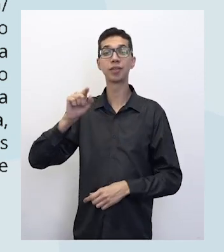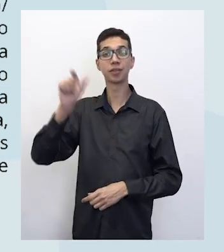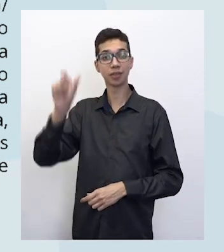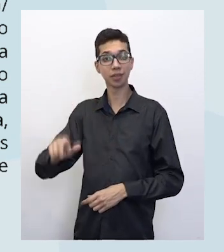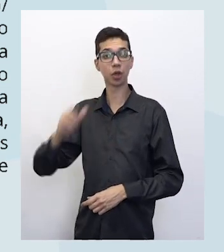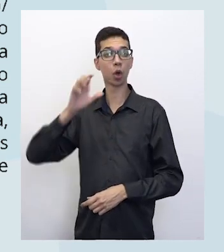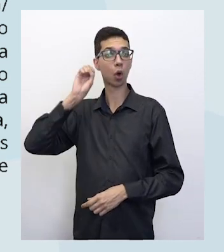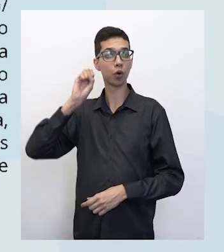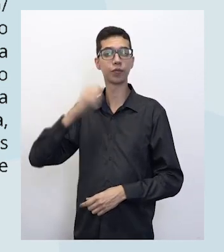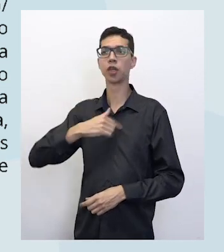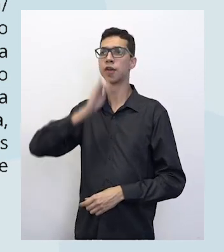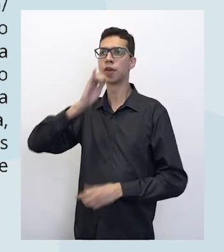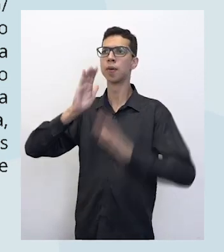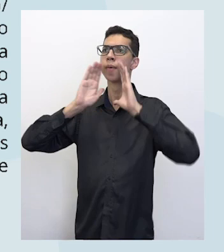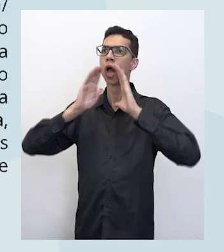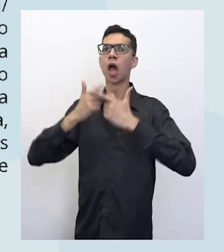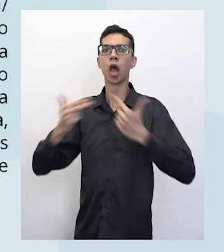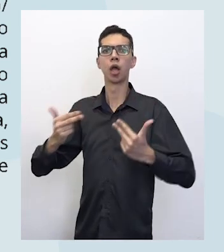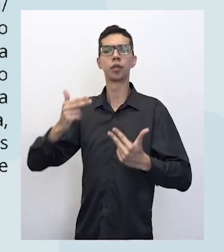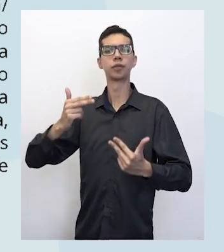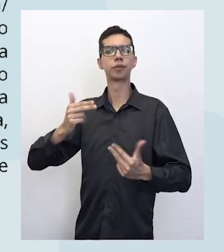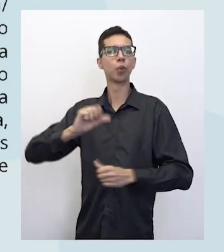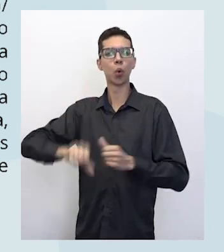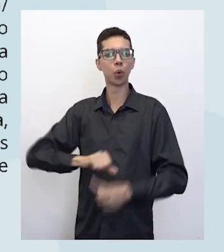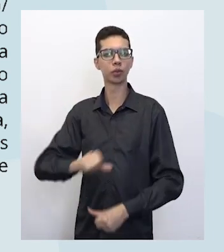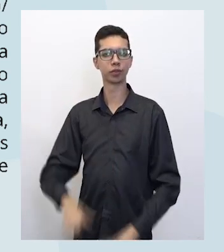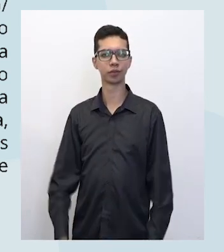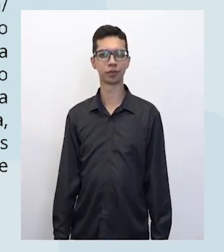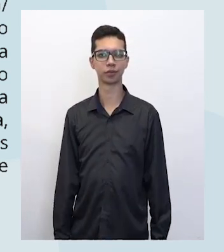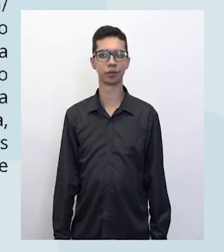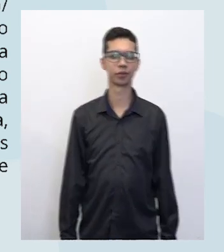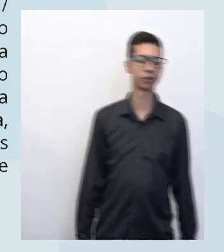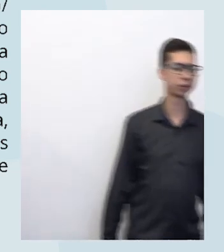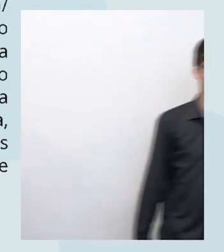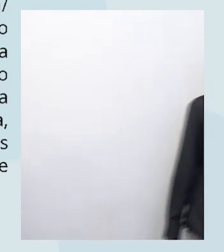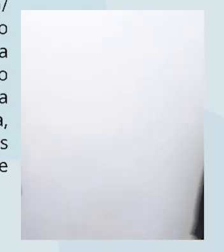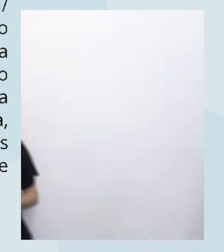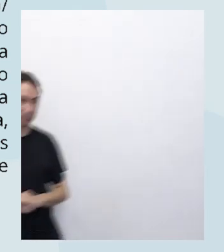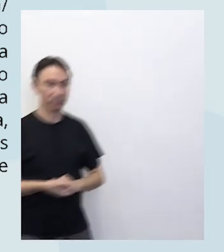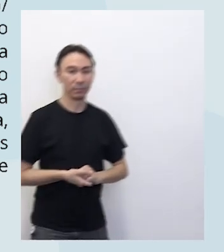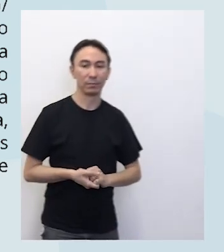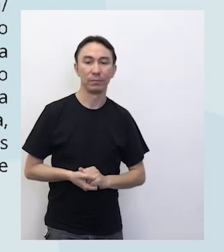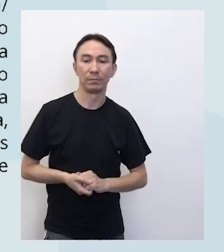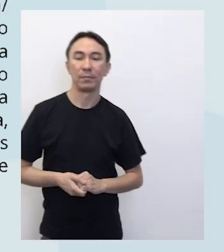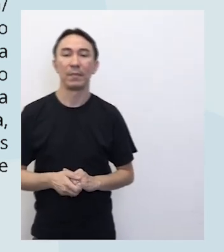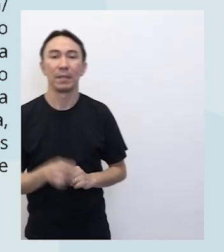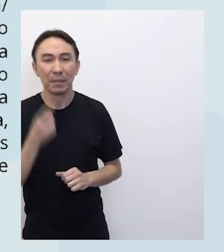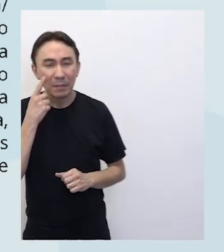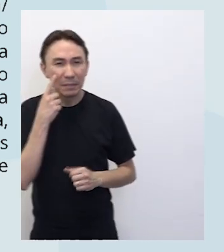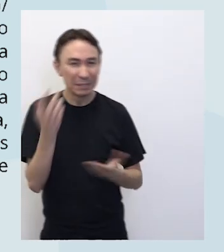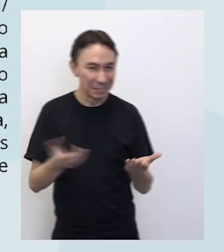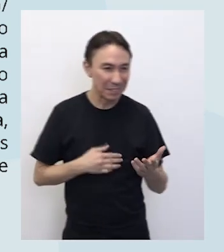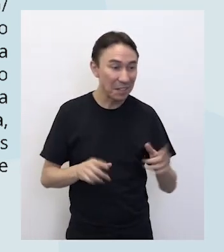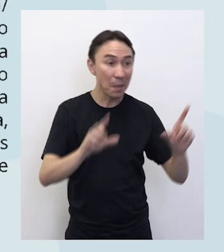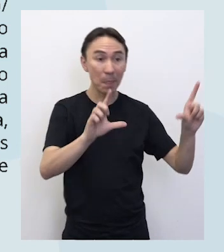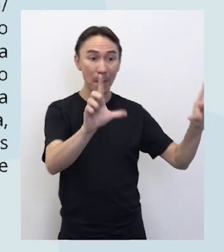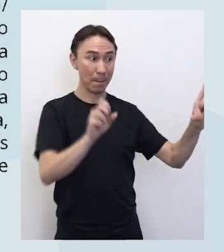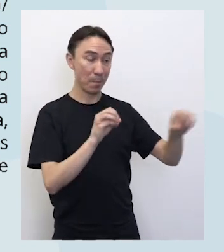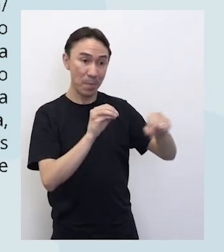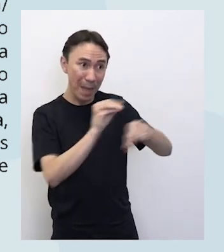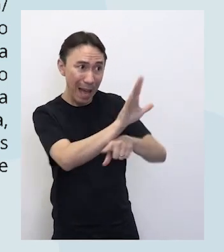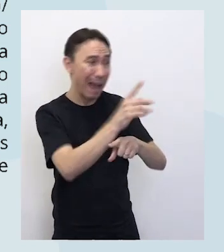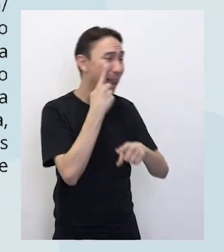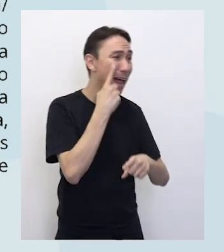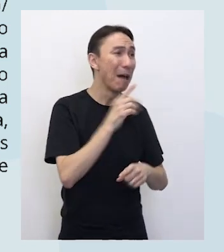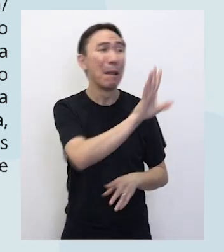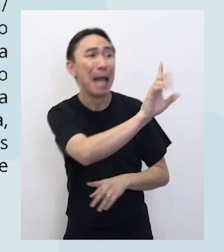vai realmente resolver o conflito de uma outra forma. Mesma coisa é a gente no cinema, quando a gente vai lá assistir filme de terror. Ah, não entra aí, pelo amor de Deus, não